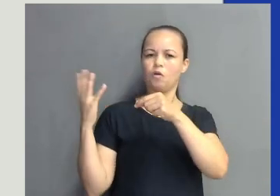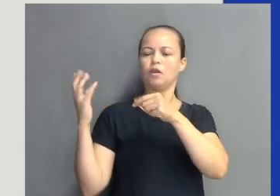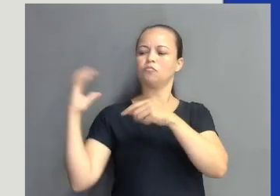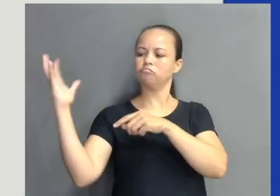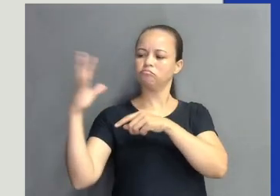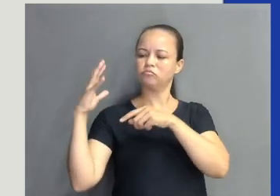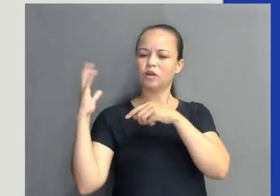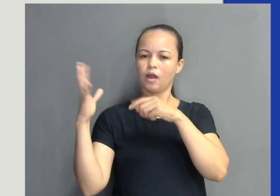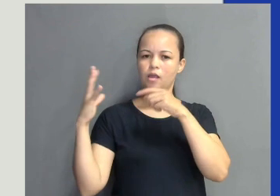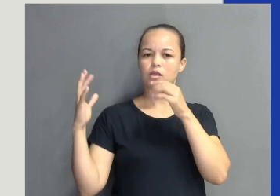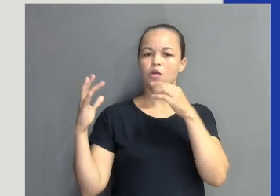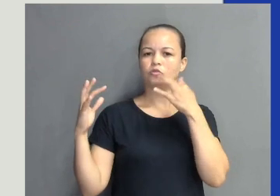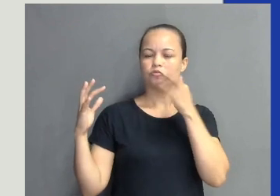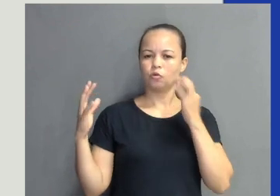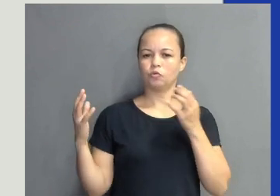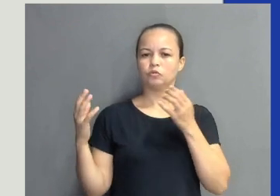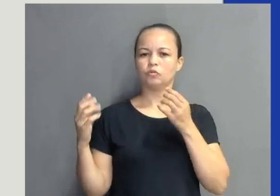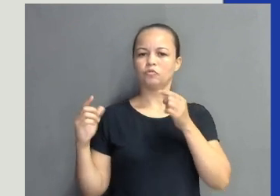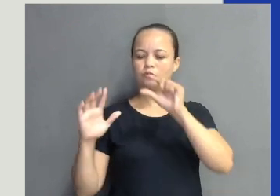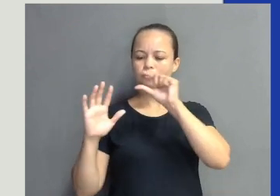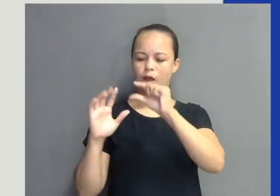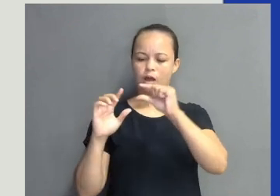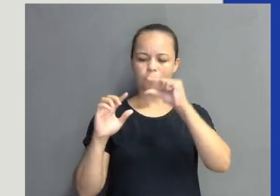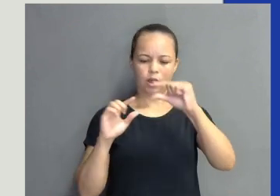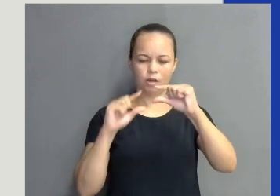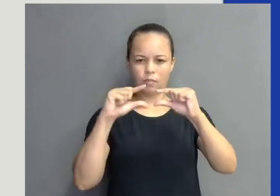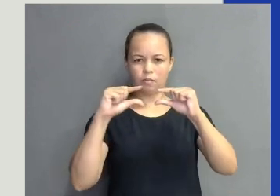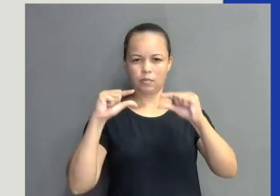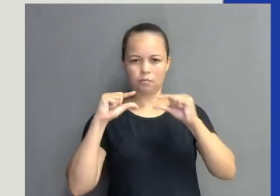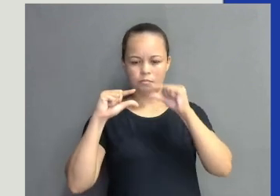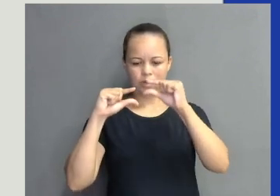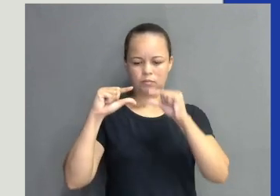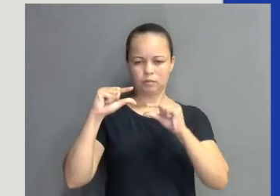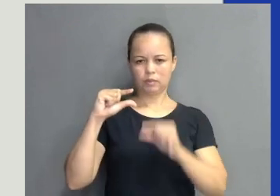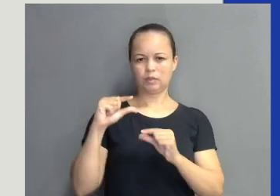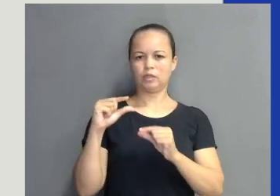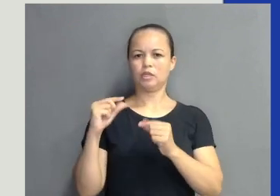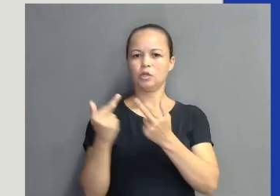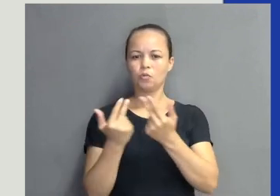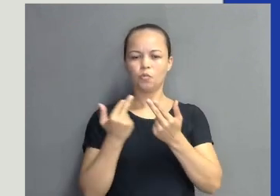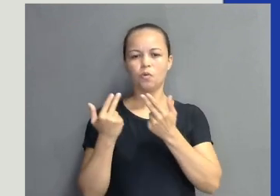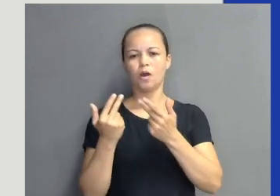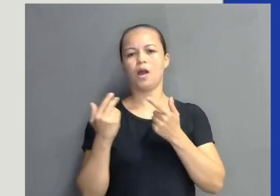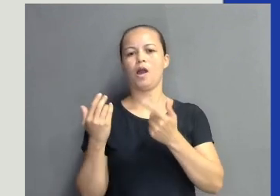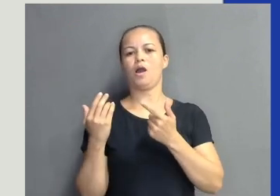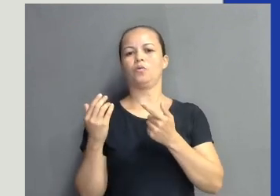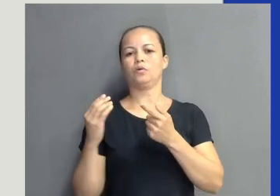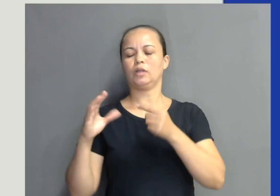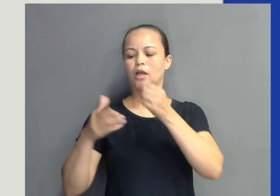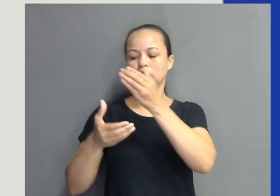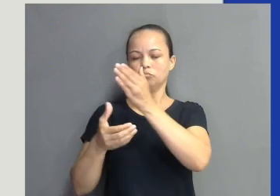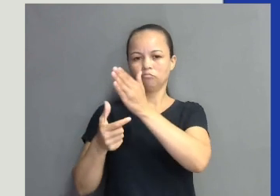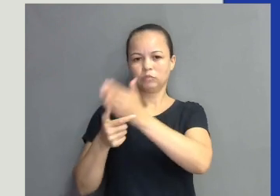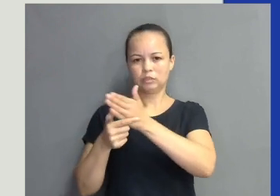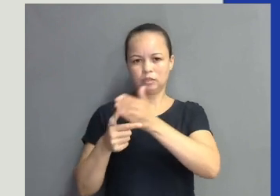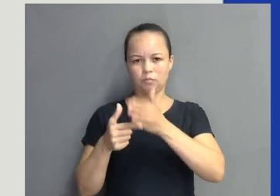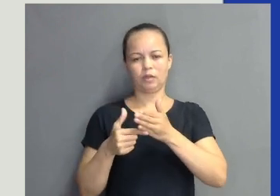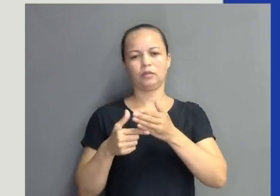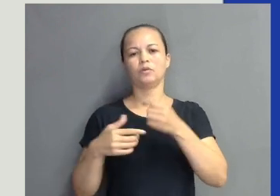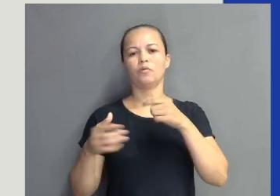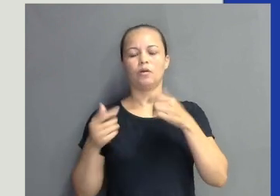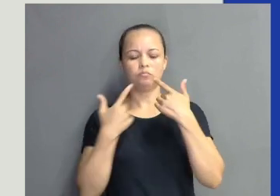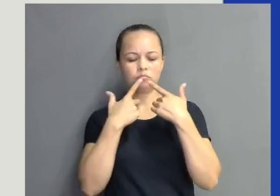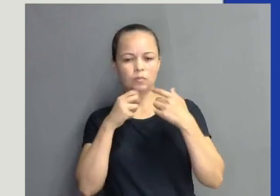vocês, caracterizada pela repetição do fonema V. A gente consegue observar, né, o vento varria as luzes, o vento varria, o